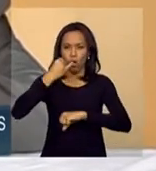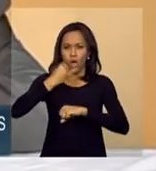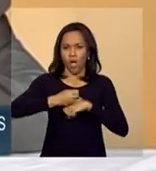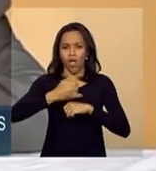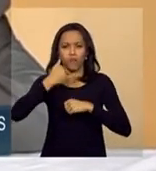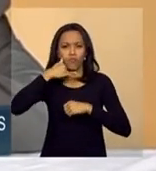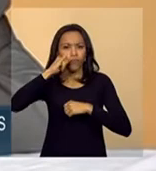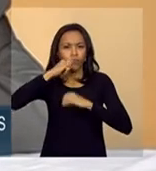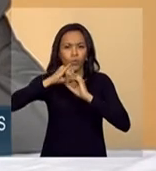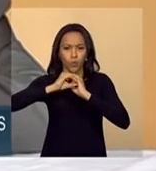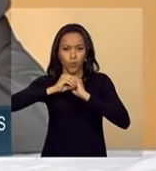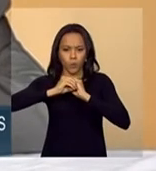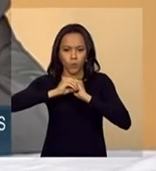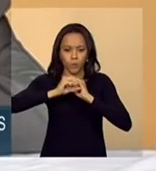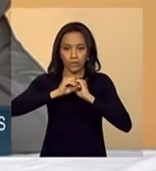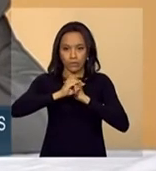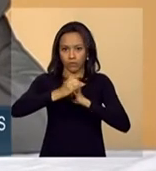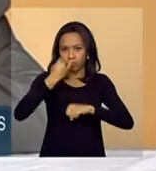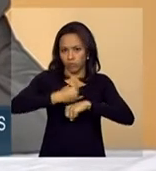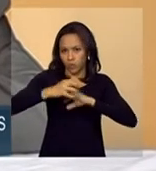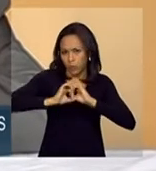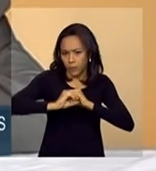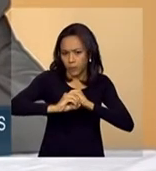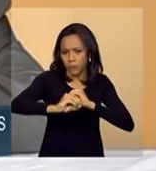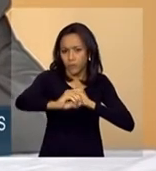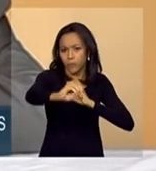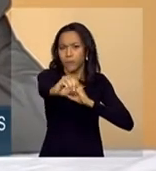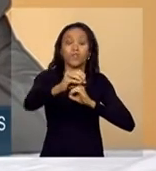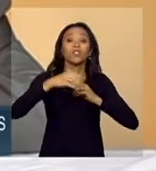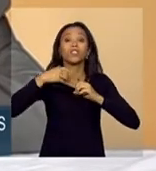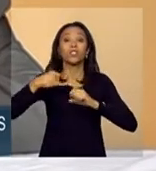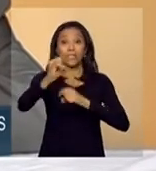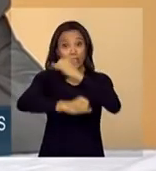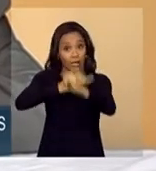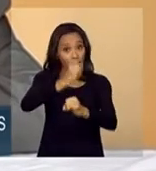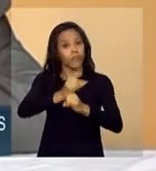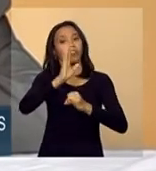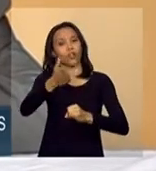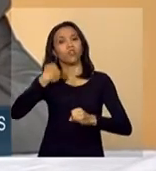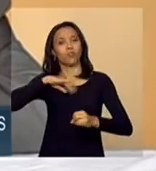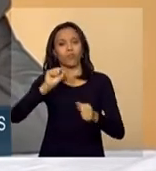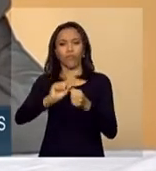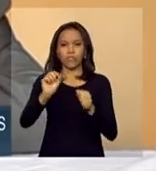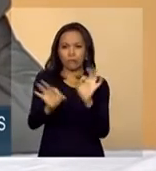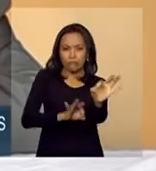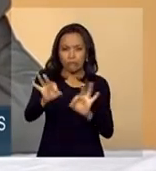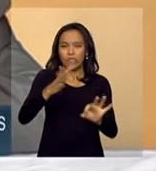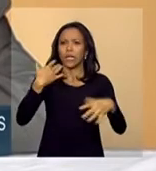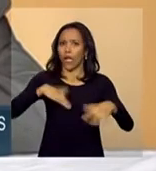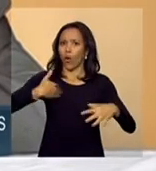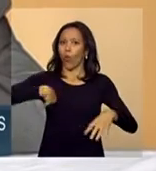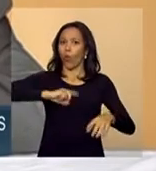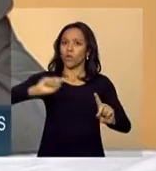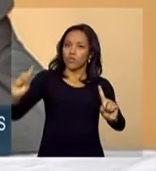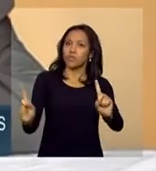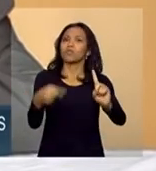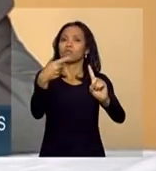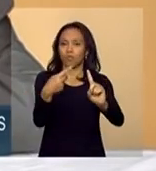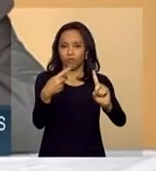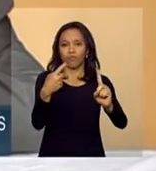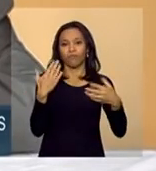que nós vamos iluminar para atender Manaus. Esse é o nosso grande desafio que nós temos aí para a Copa